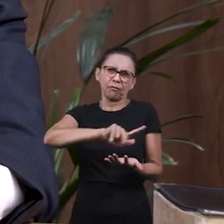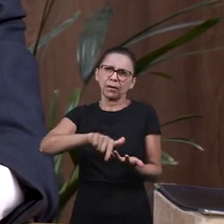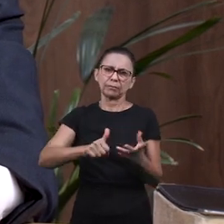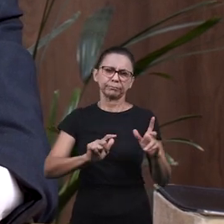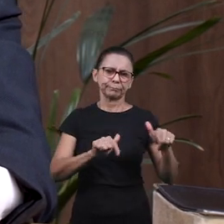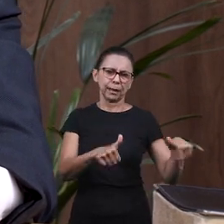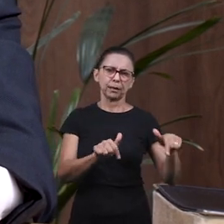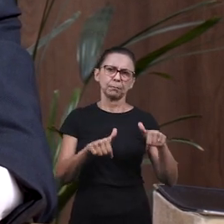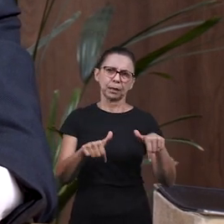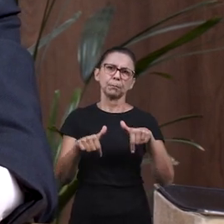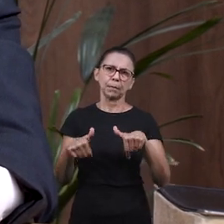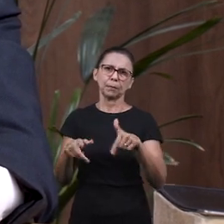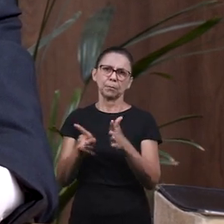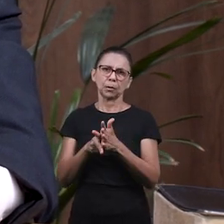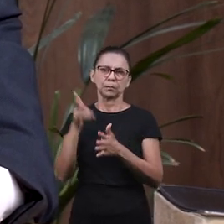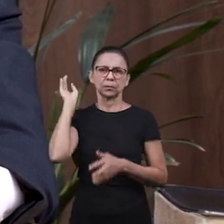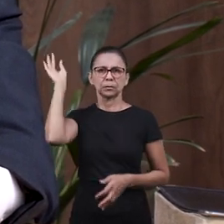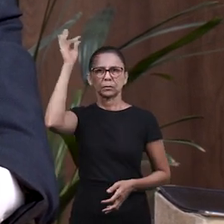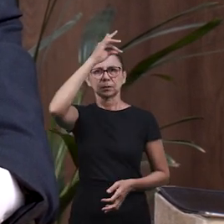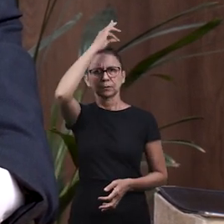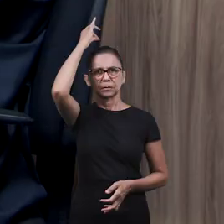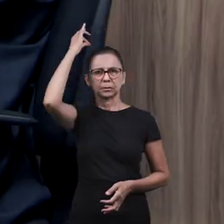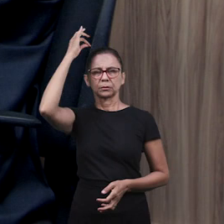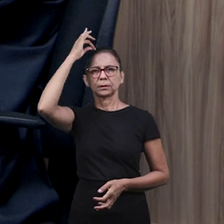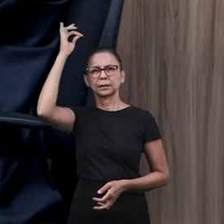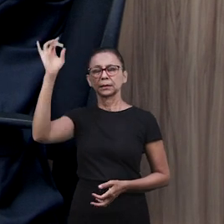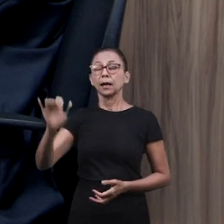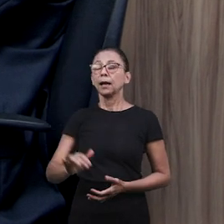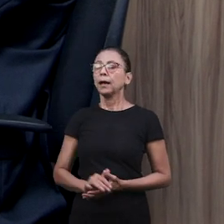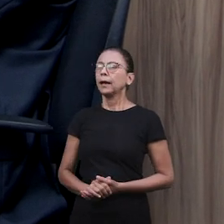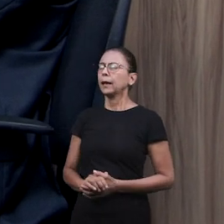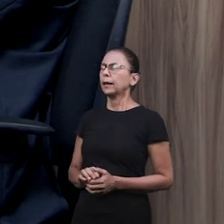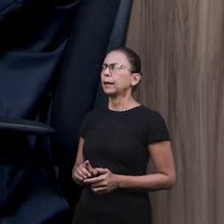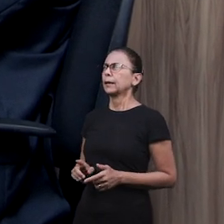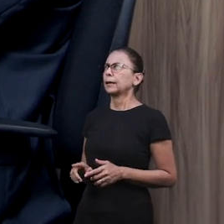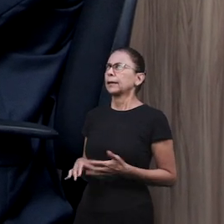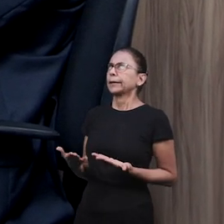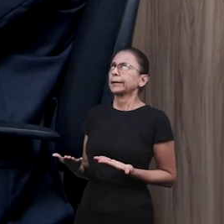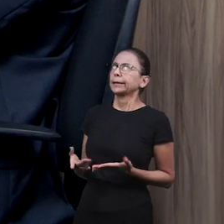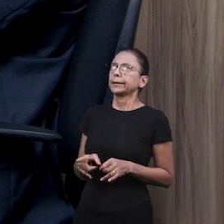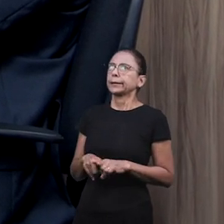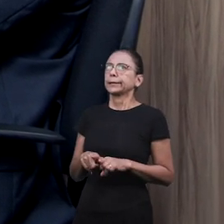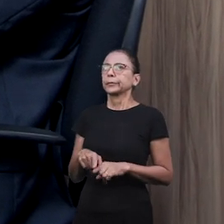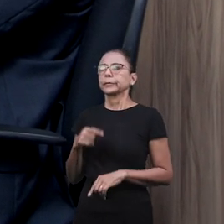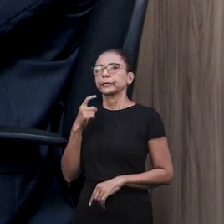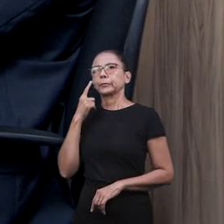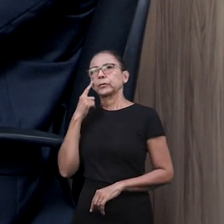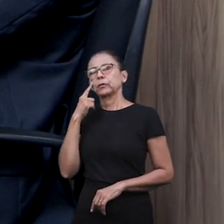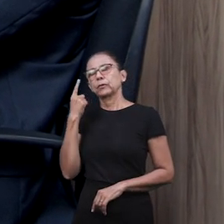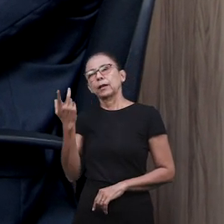diversas outras manifestações. E no caso da manifestação